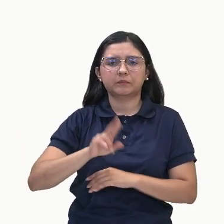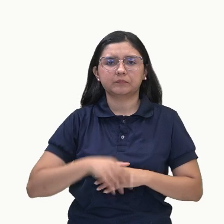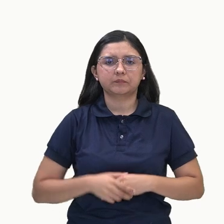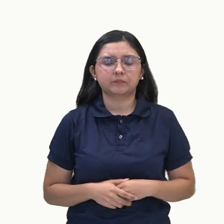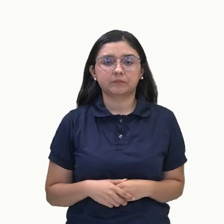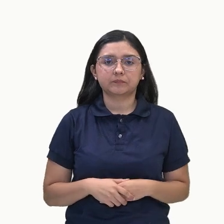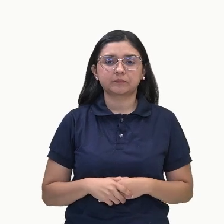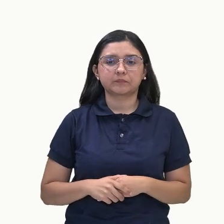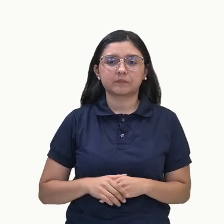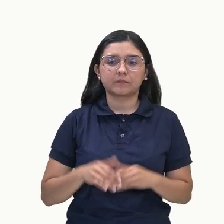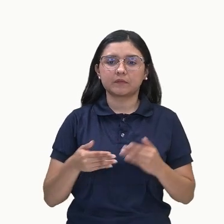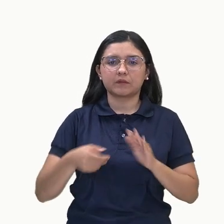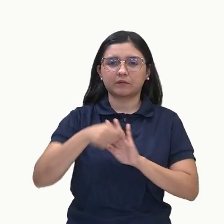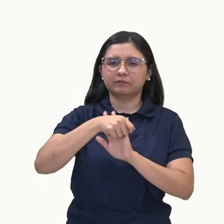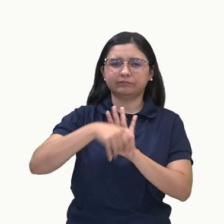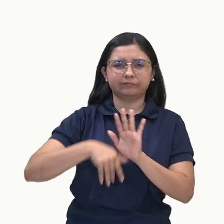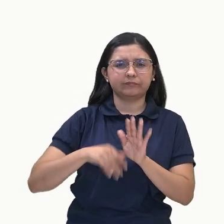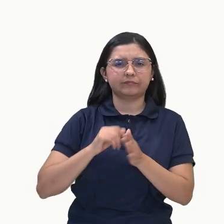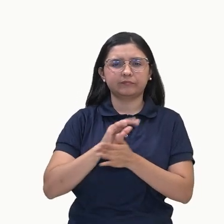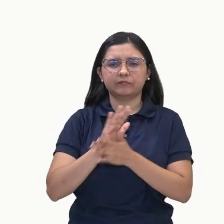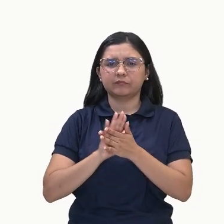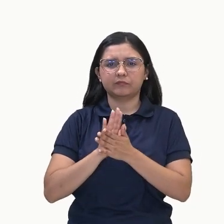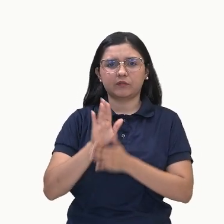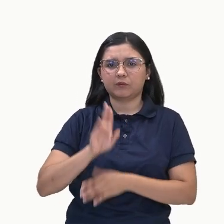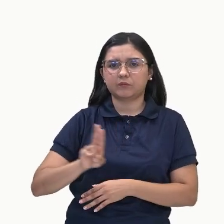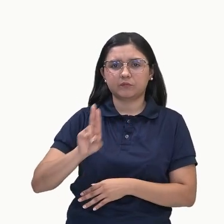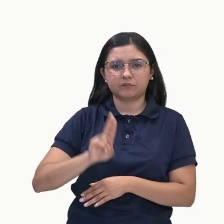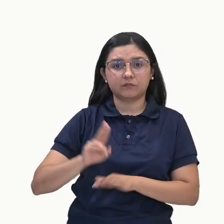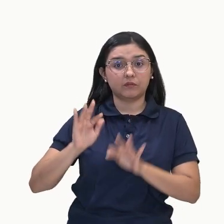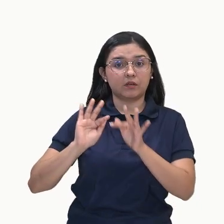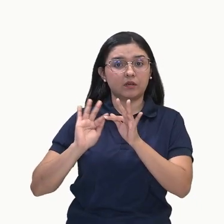Não se usa figuras de linguagem,